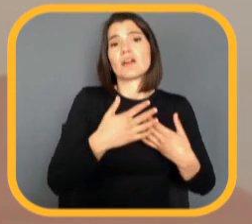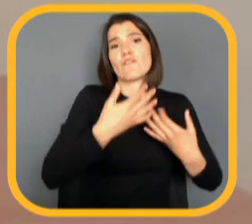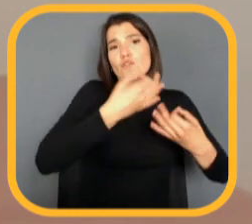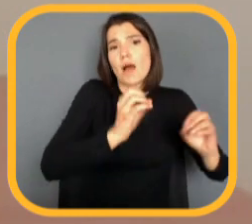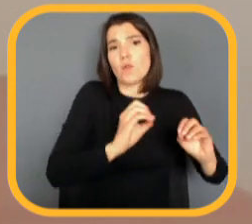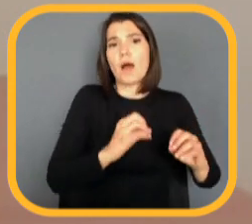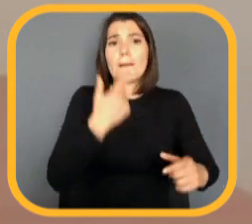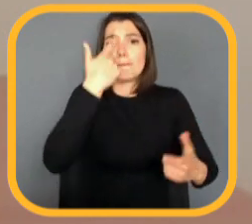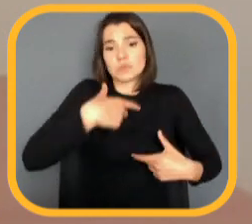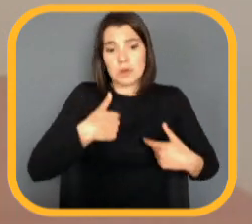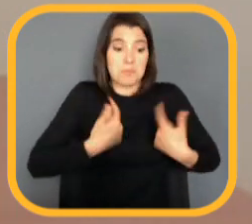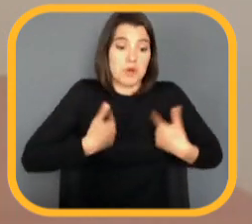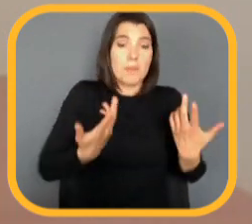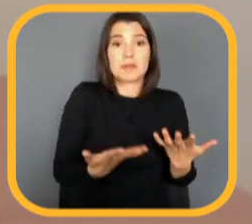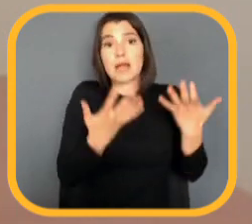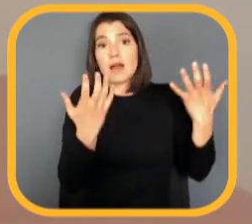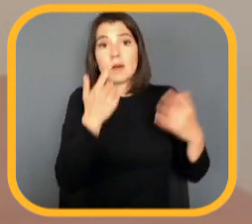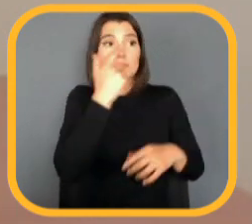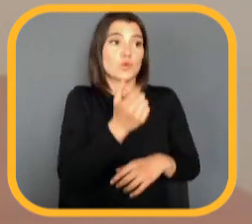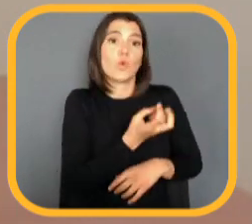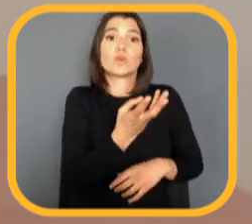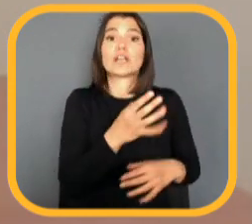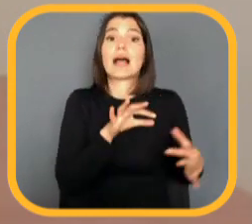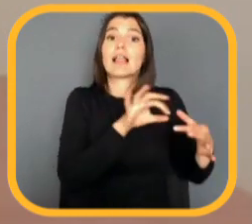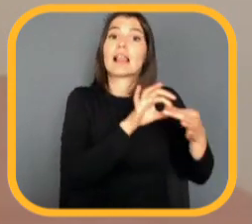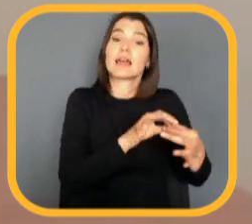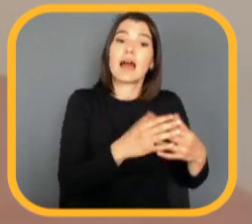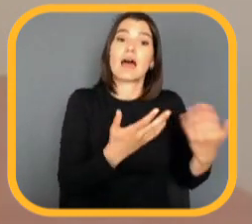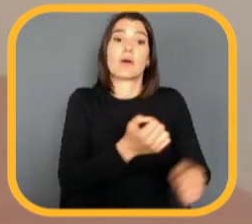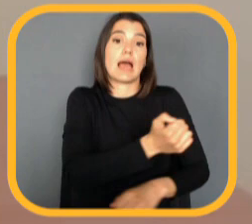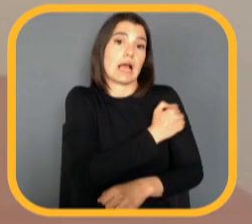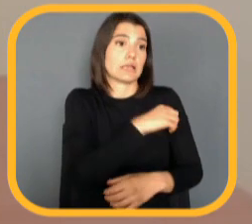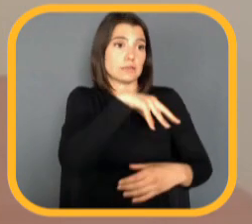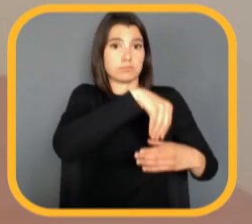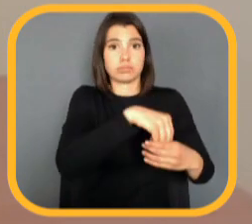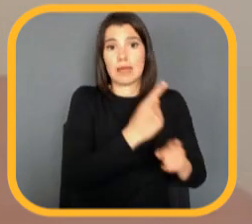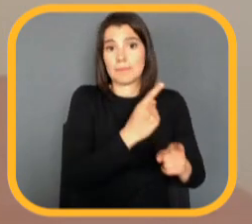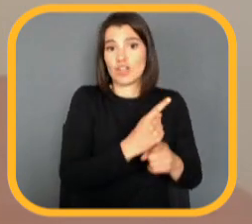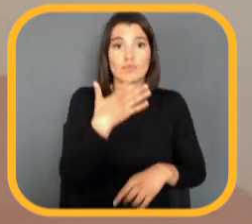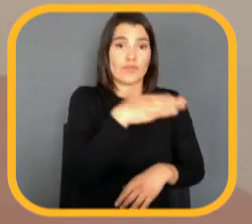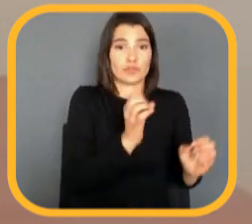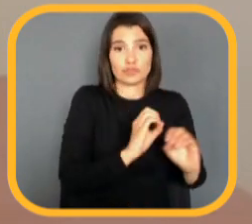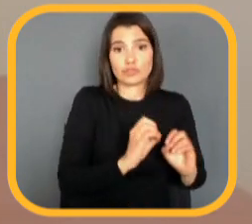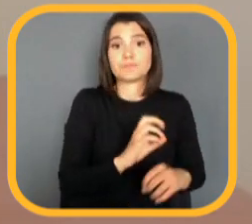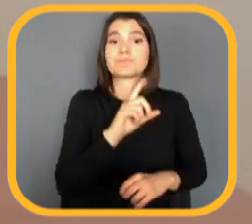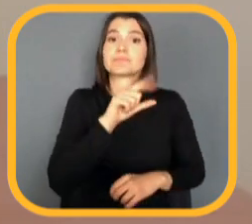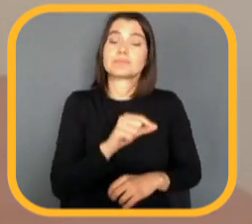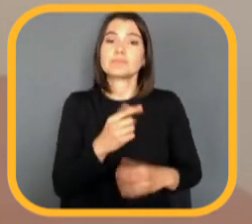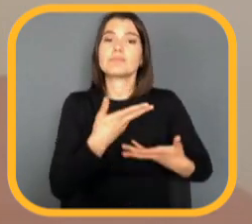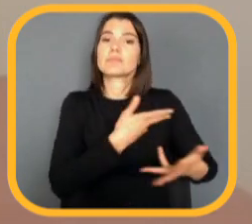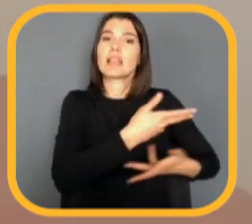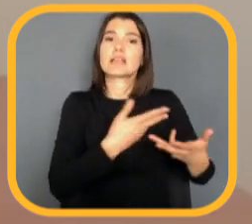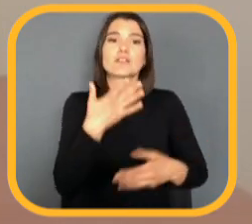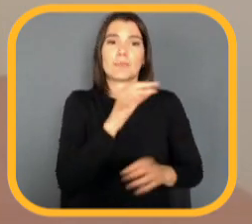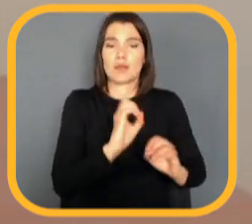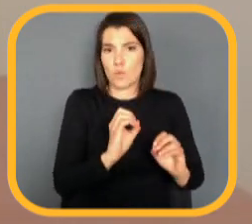que é feito através de voluntários a outras pessoas com as quais não partilham alojamento, não pertencem ao mesmo agregado familiar e